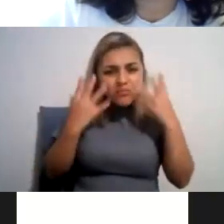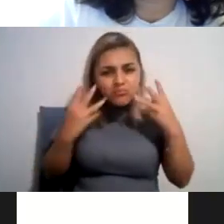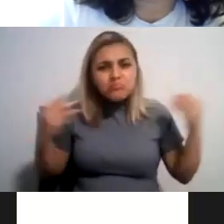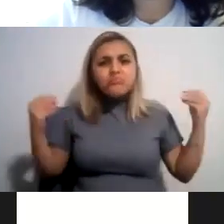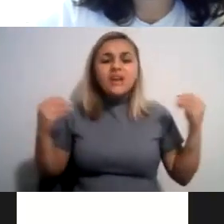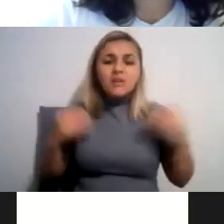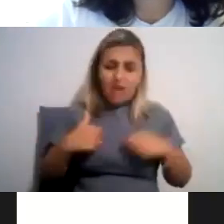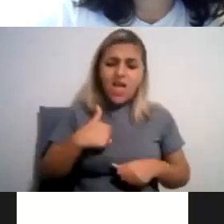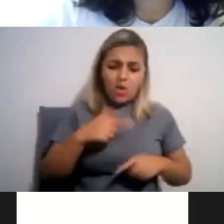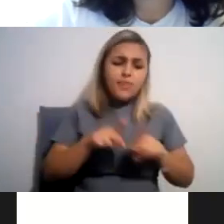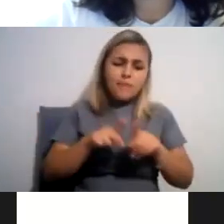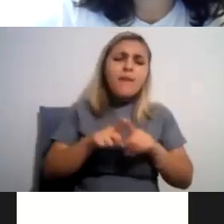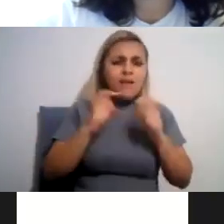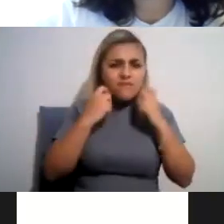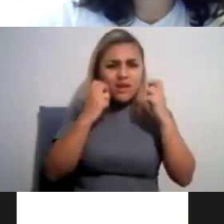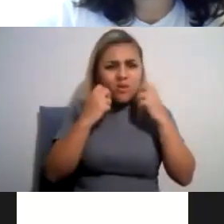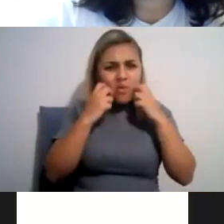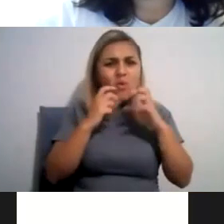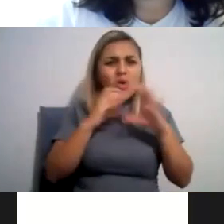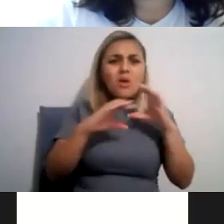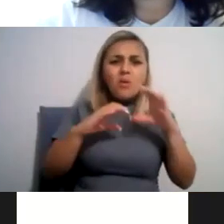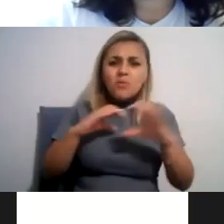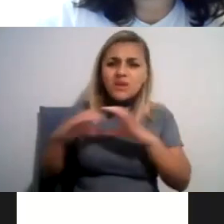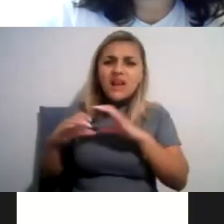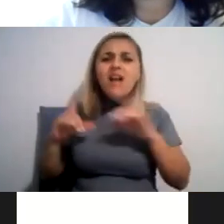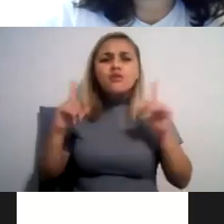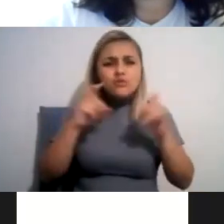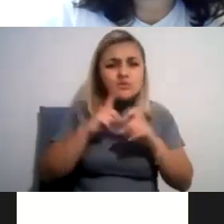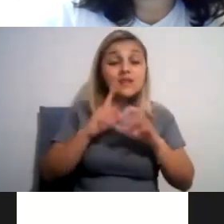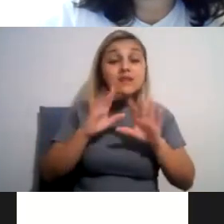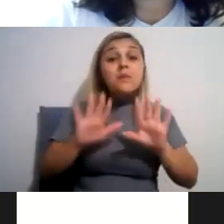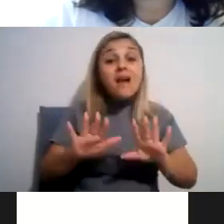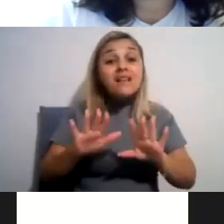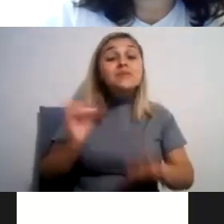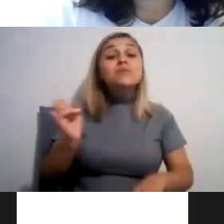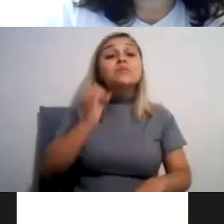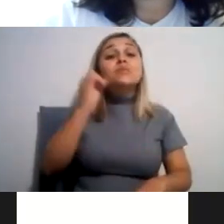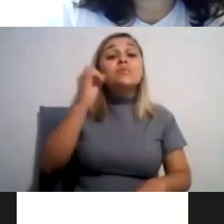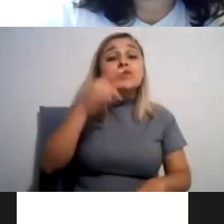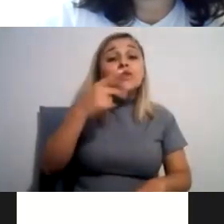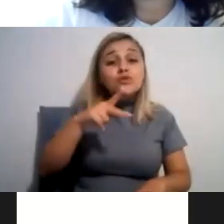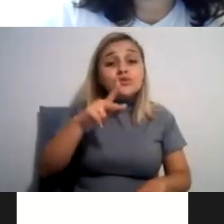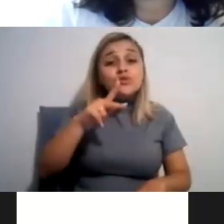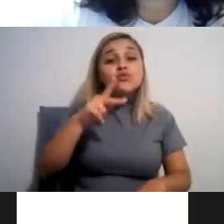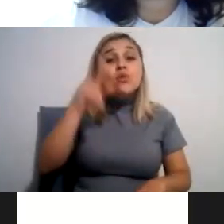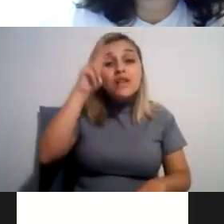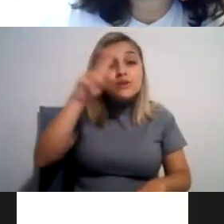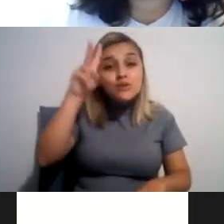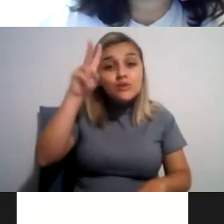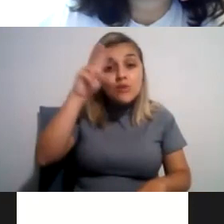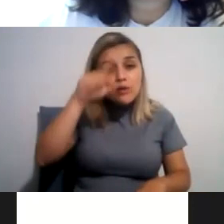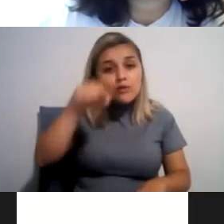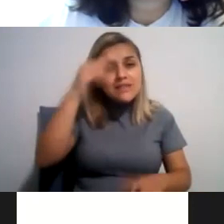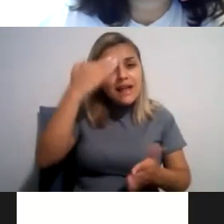dificuldade para comunicar. O mais importante é você acreditar que a sua história, o que você quer contar, faz